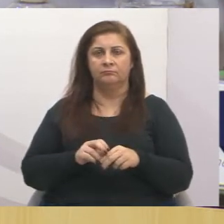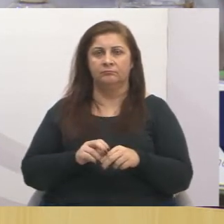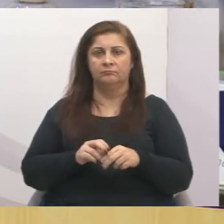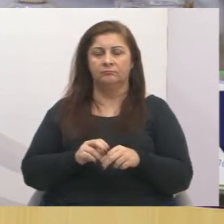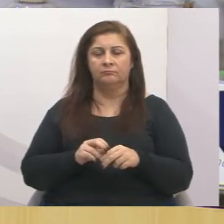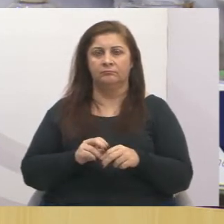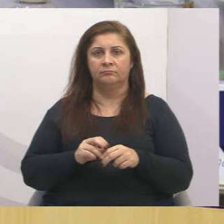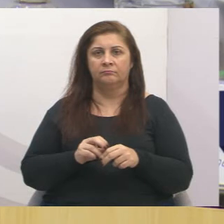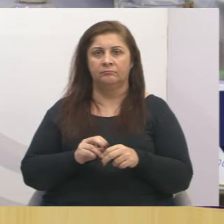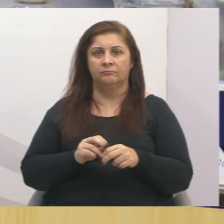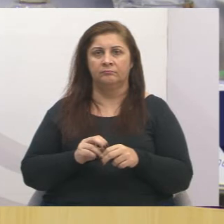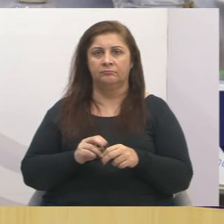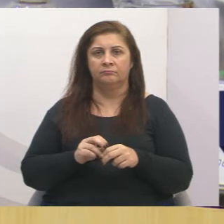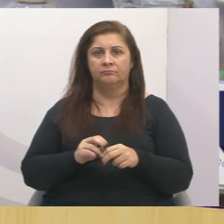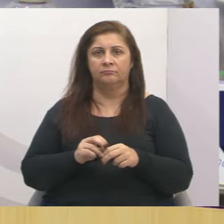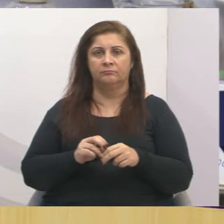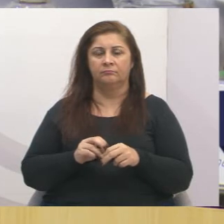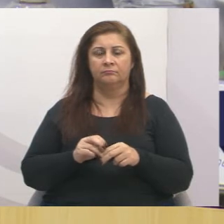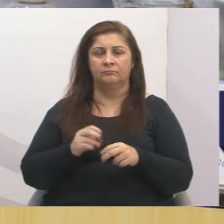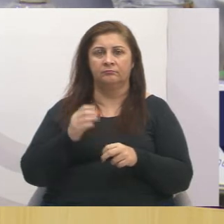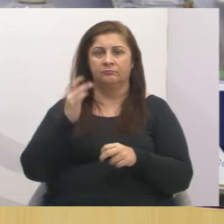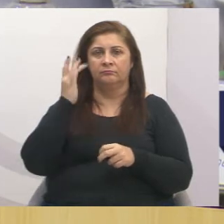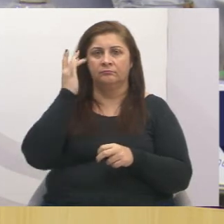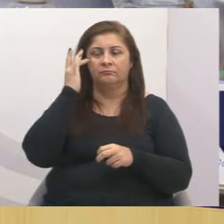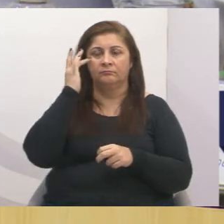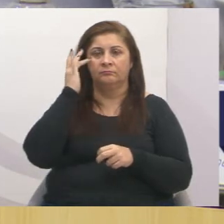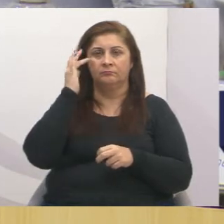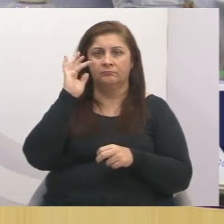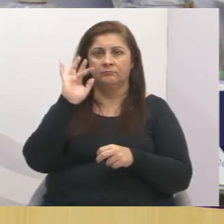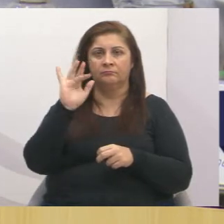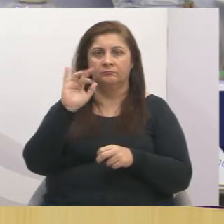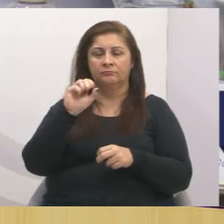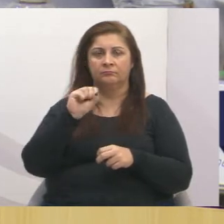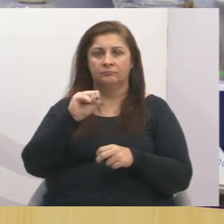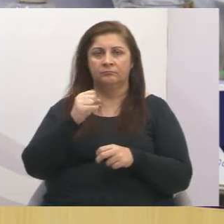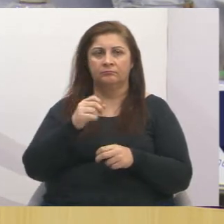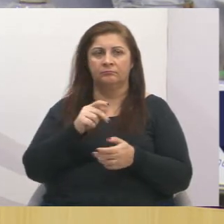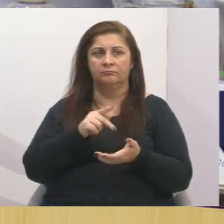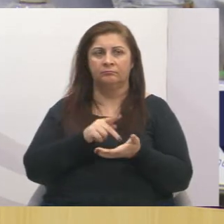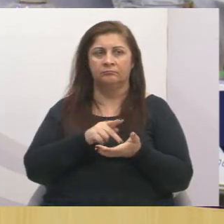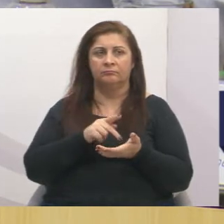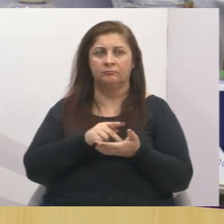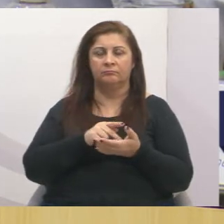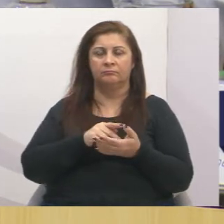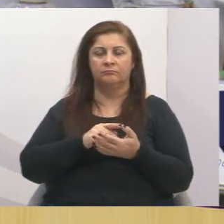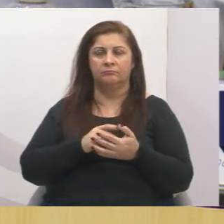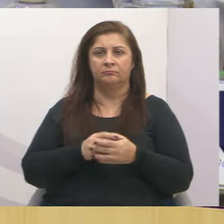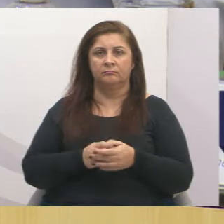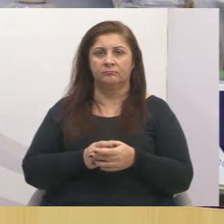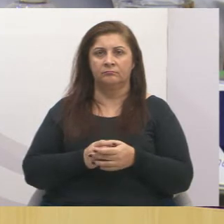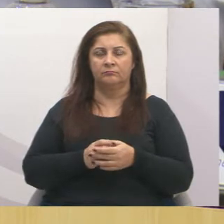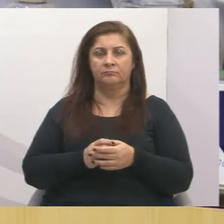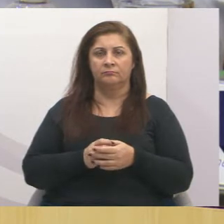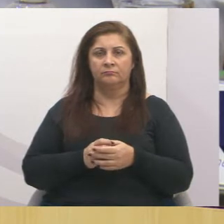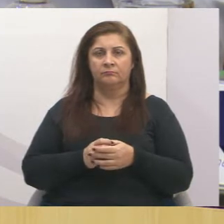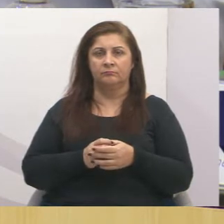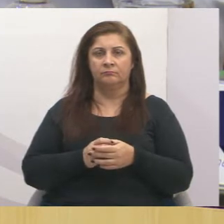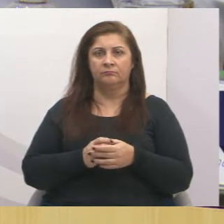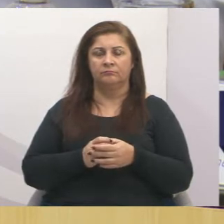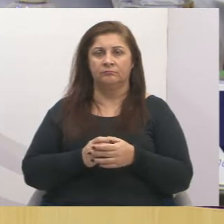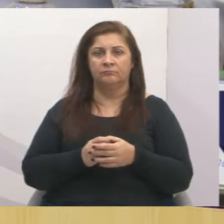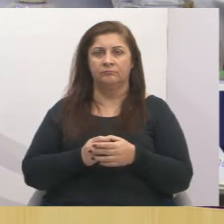que, não sei se é verdade, né, o que está escrito, pelo menos escrito está, né, que